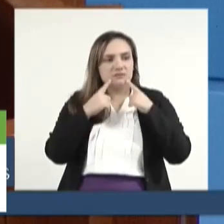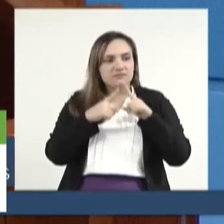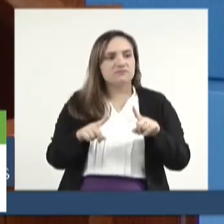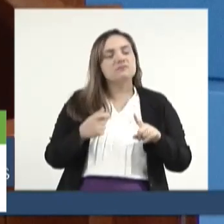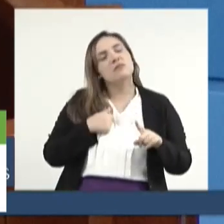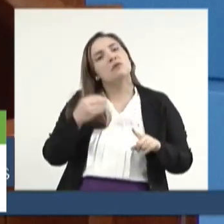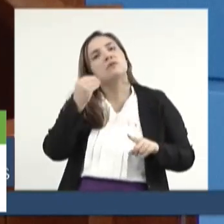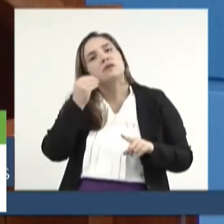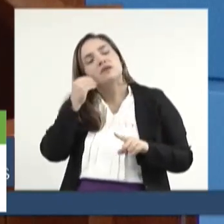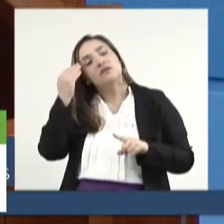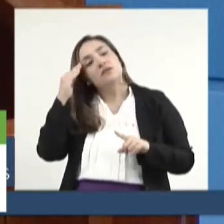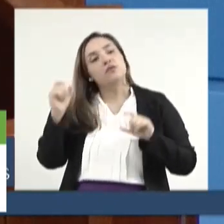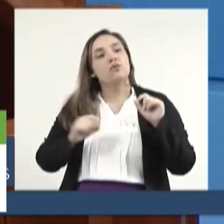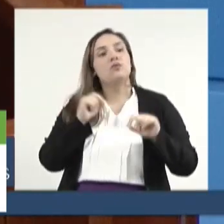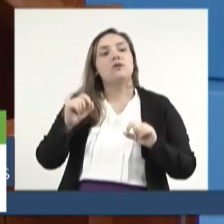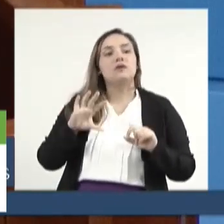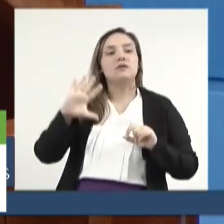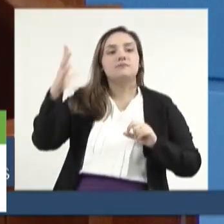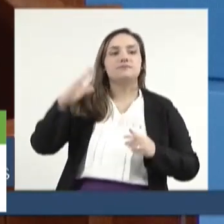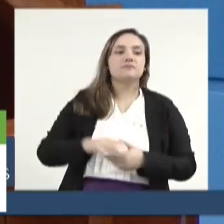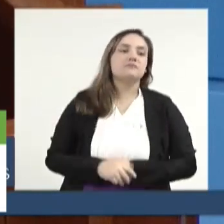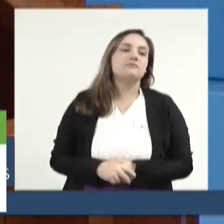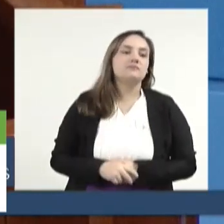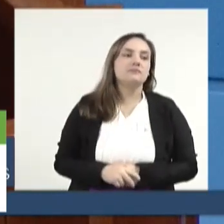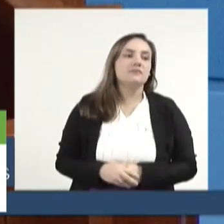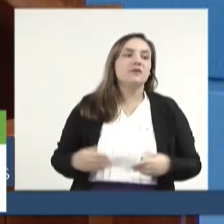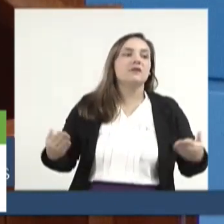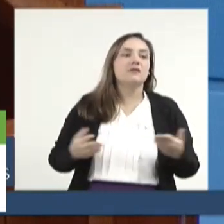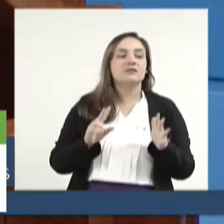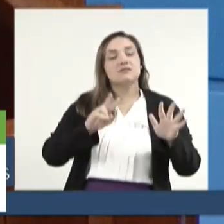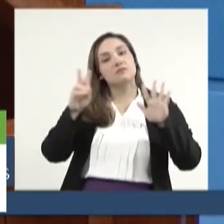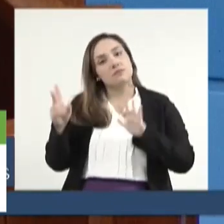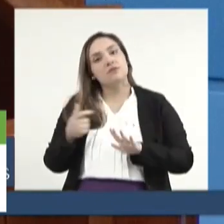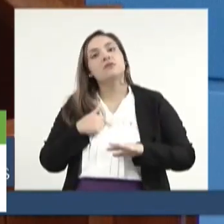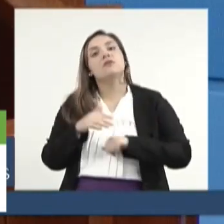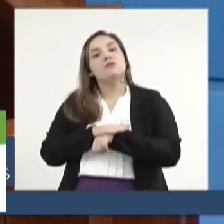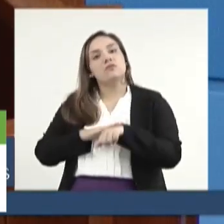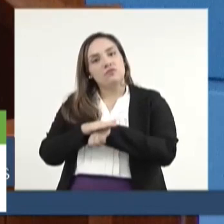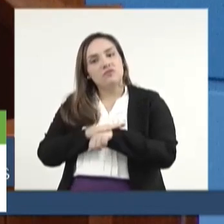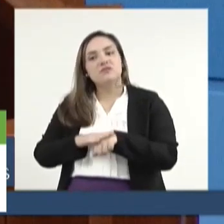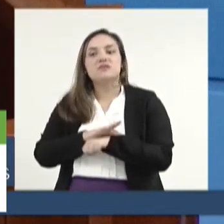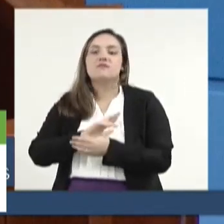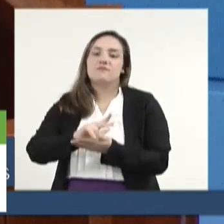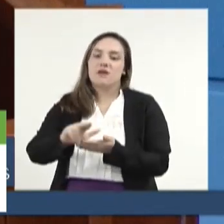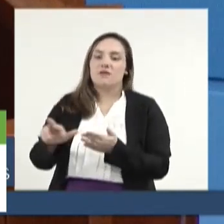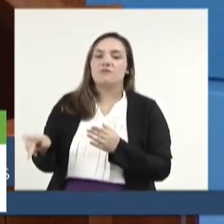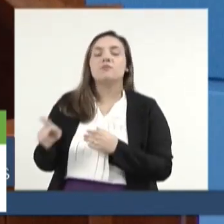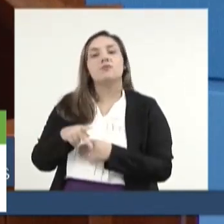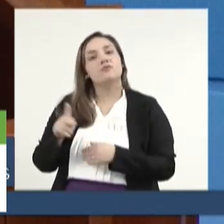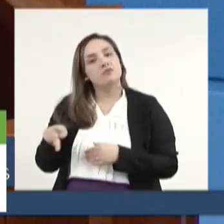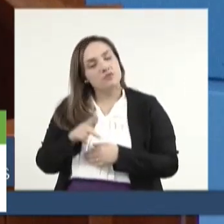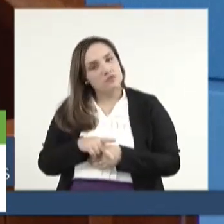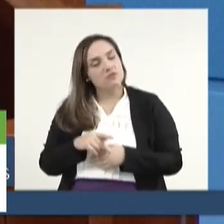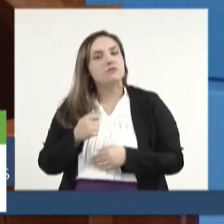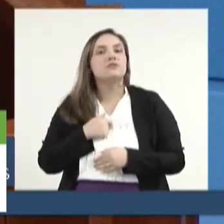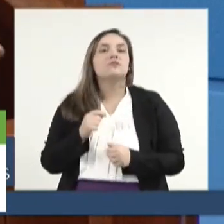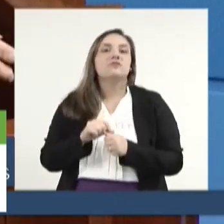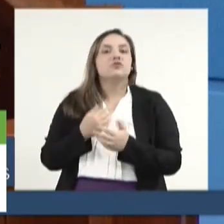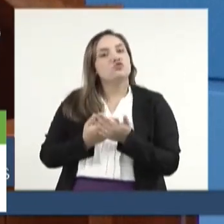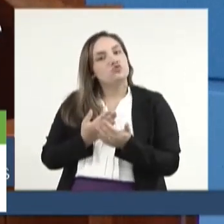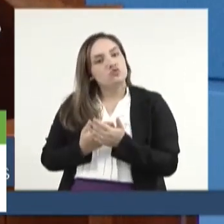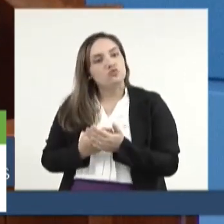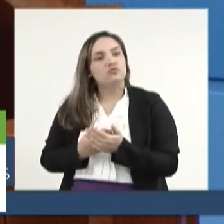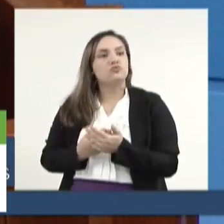fomos tentar entender, então, o que é que está acontecendo. E nessa semana, eu continuei a conversa com várias professoras e fazendo estudos da